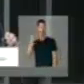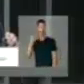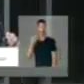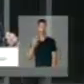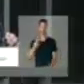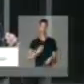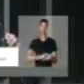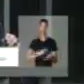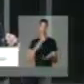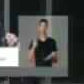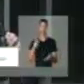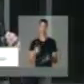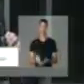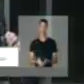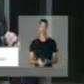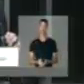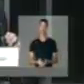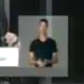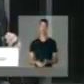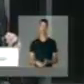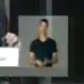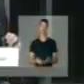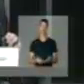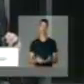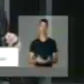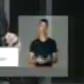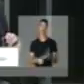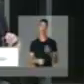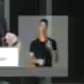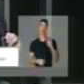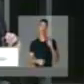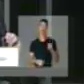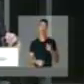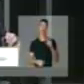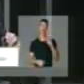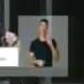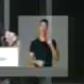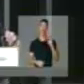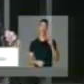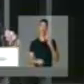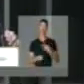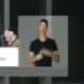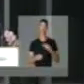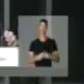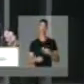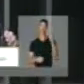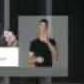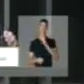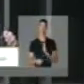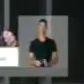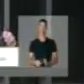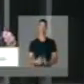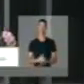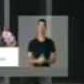Nessa manhã, mais de 1.500 municípios do Brasil